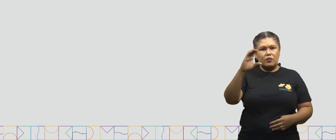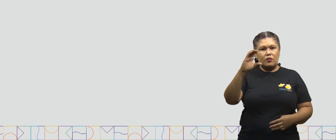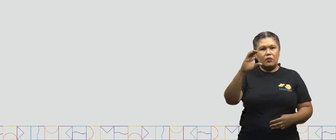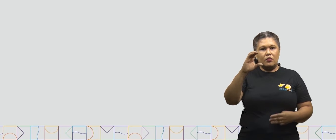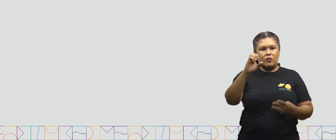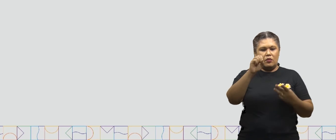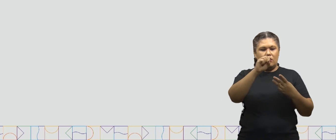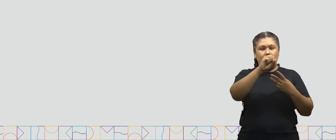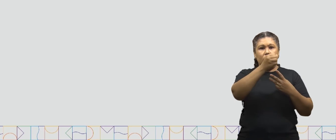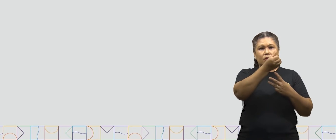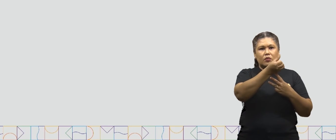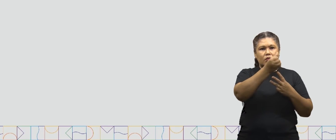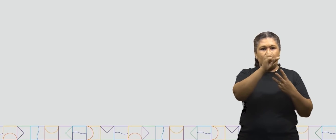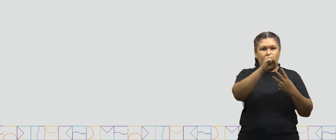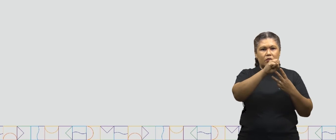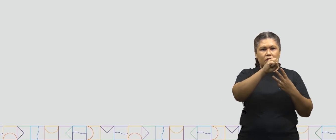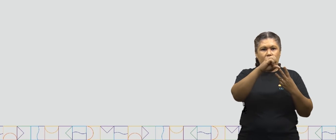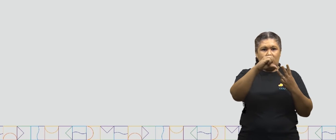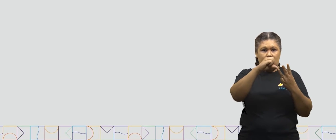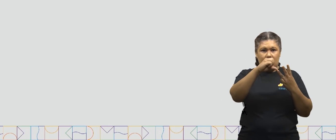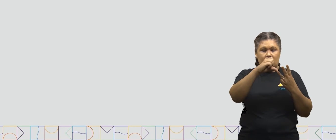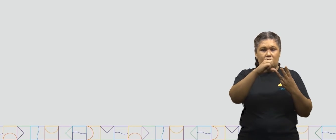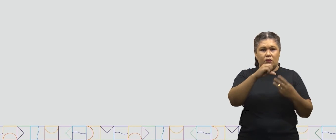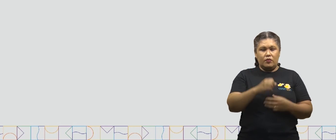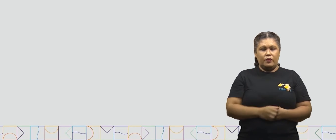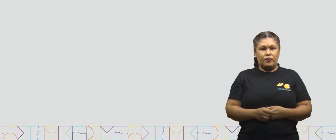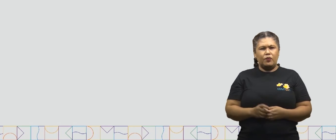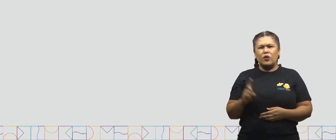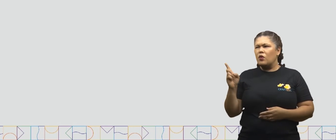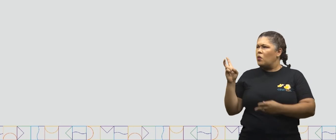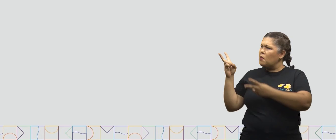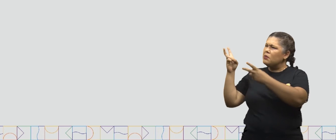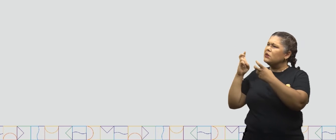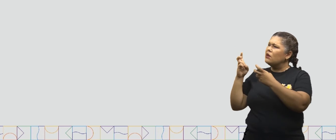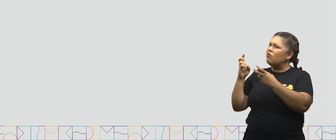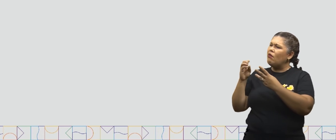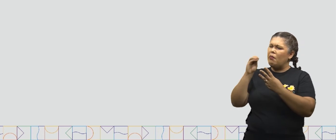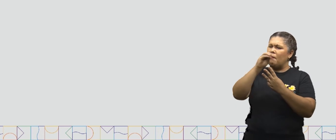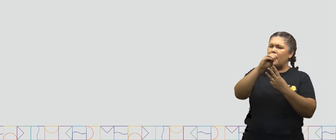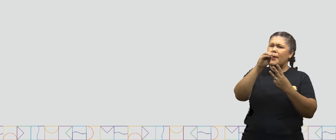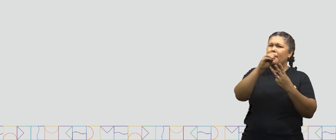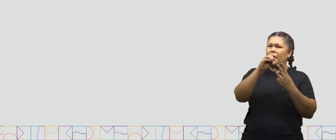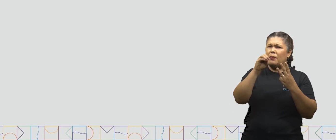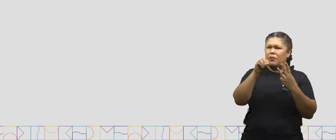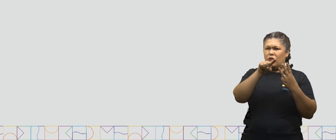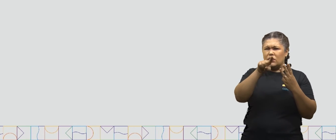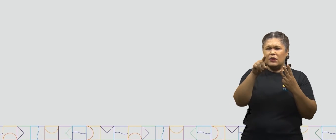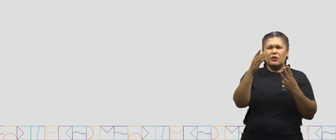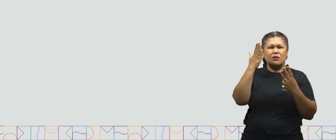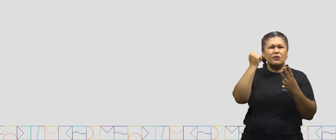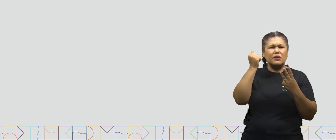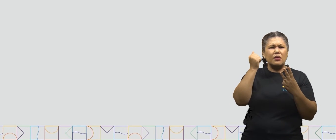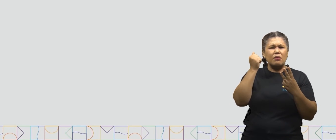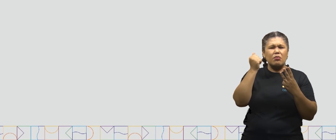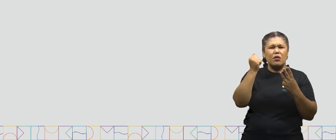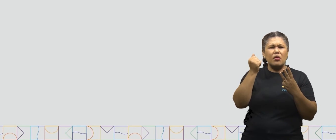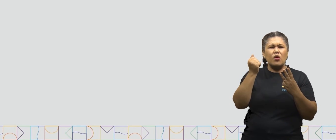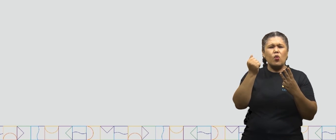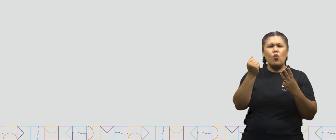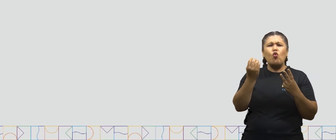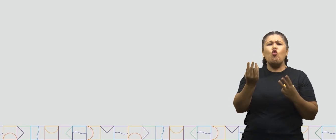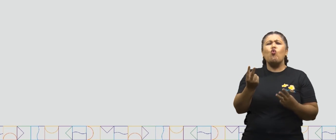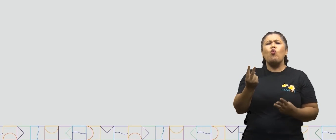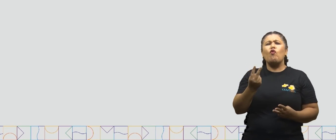o número 8. Observando a posição desses números, você sabe identificar qual